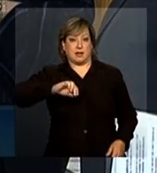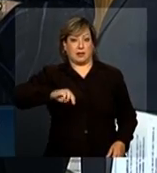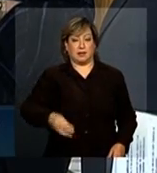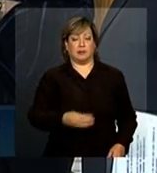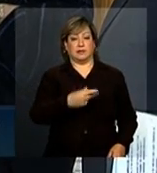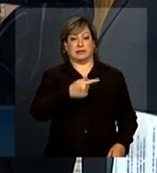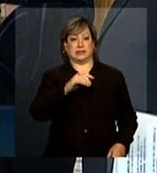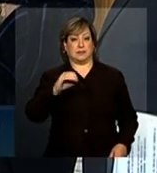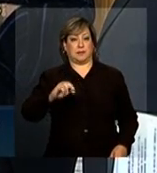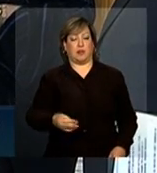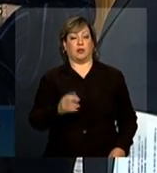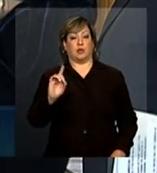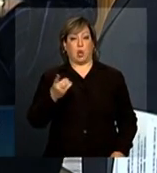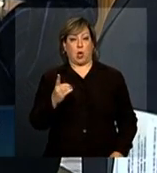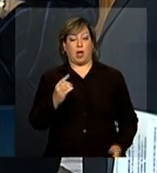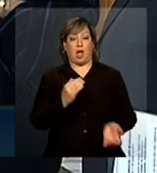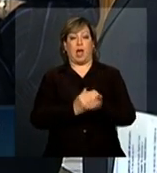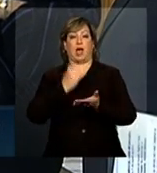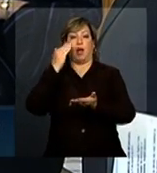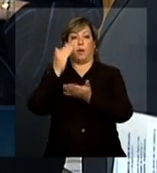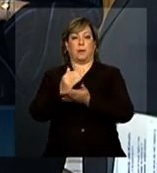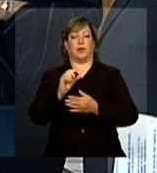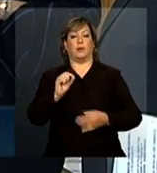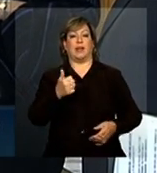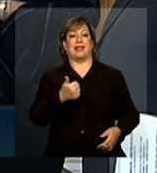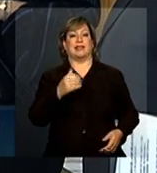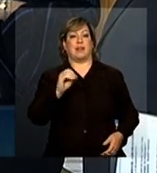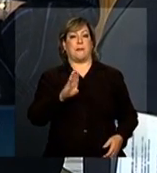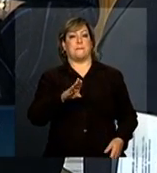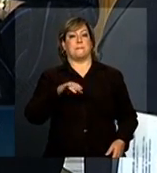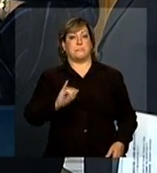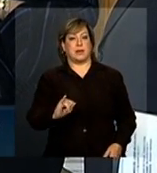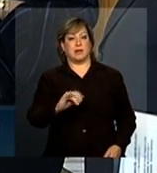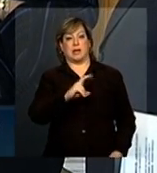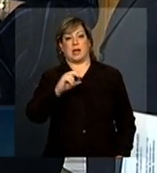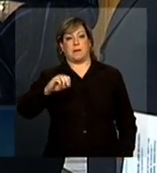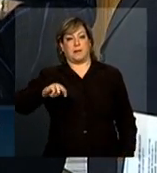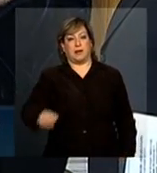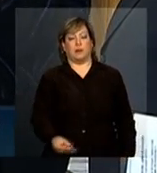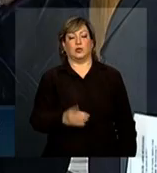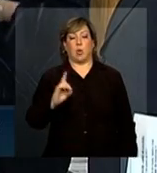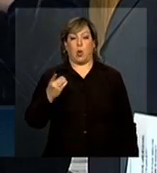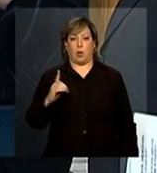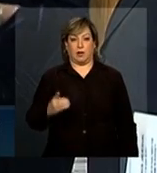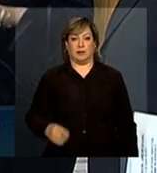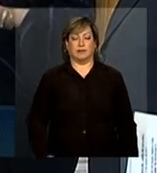milhões de dólares para aproximadamente 10 bilhões e meio de dólares.